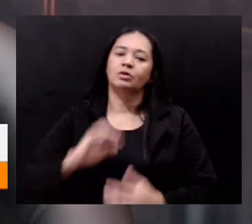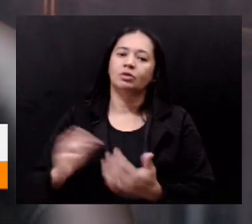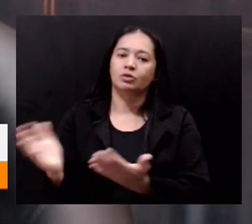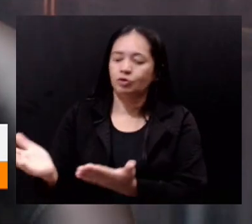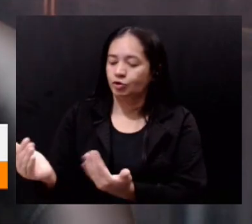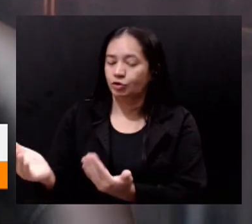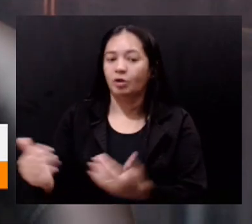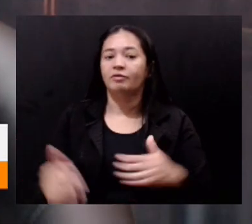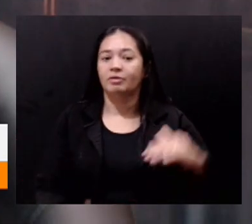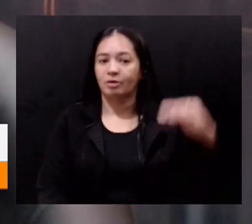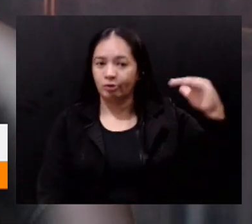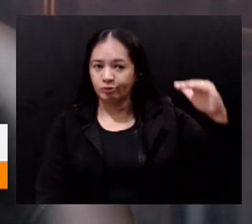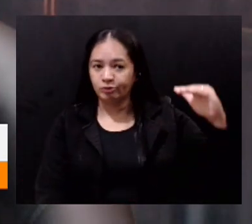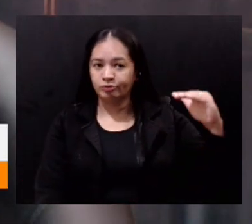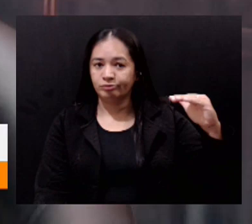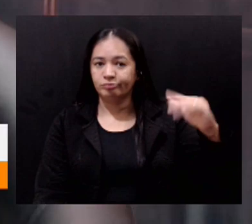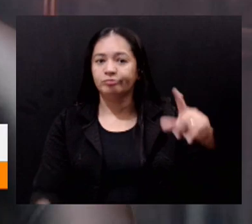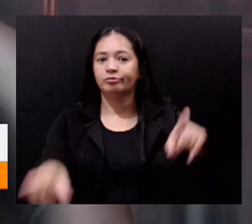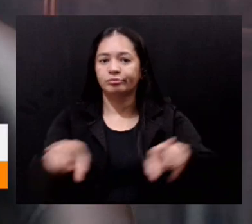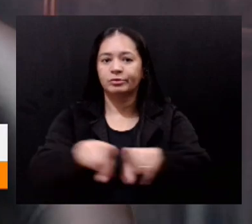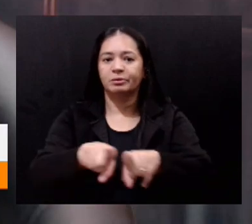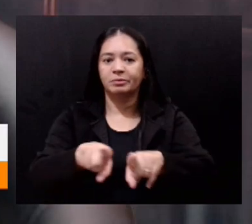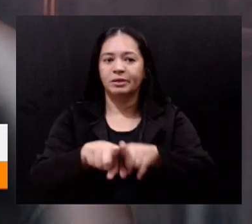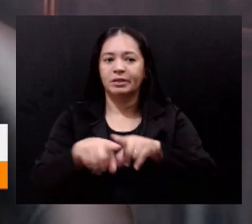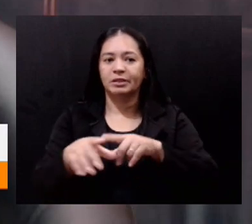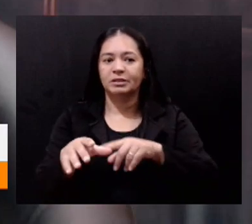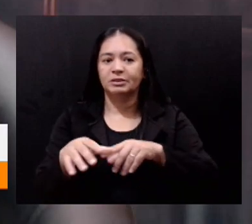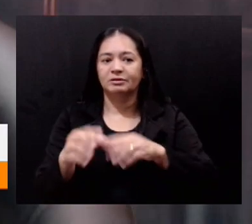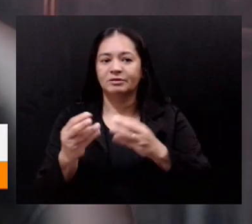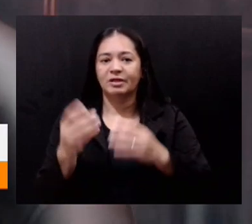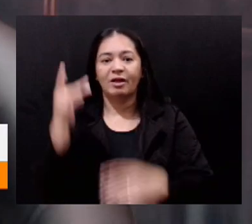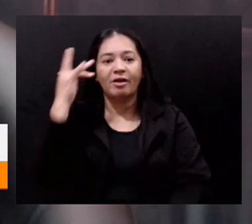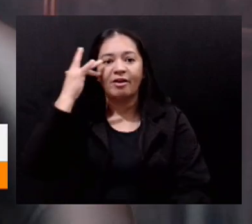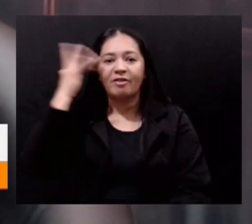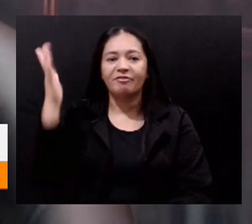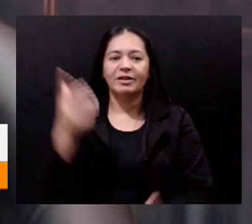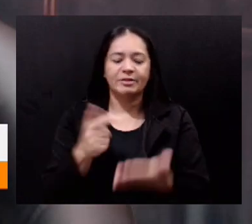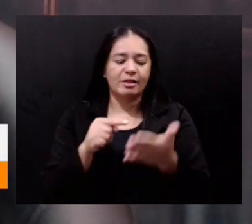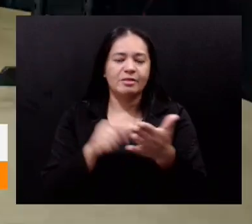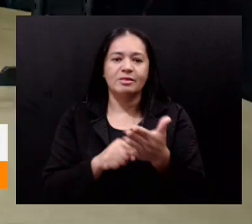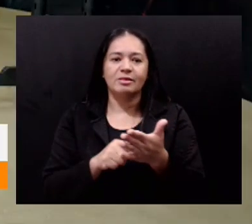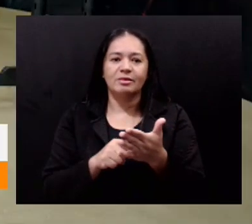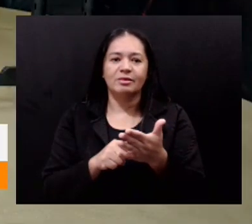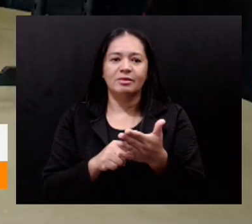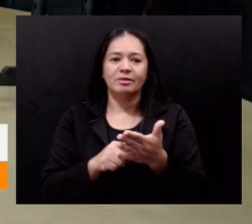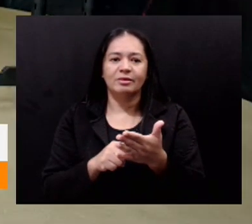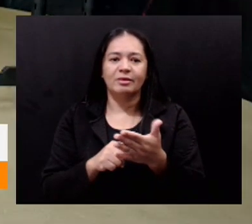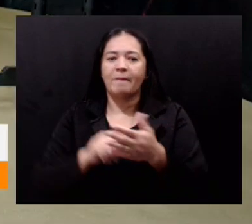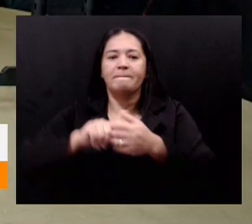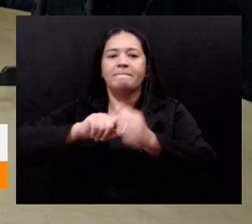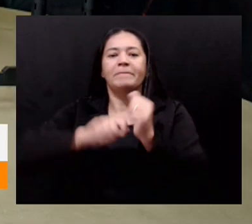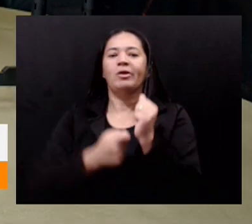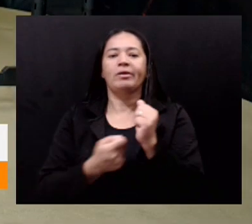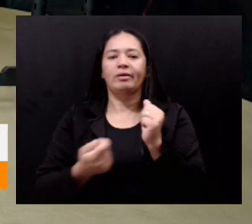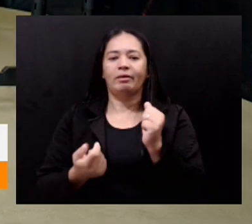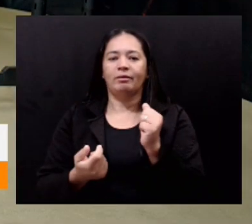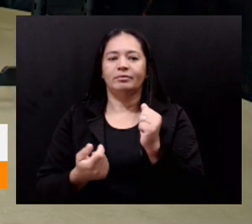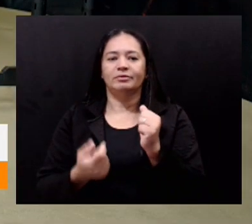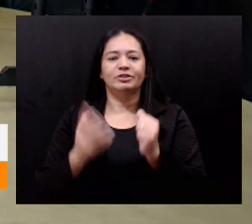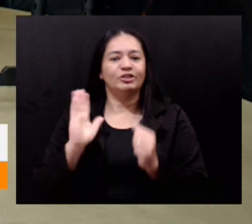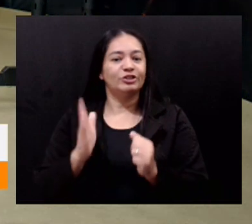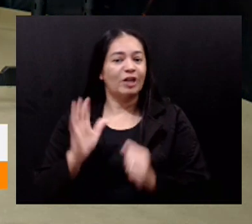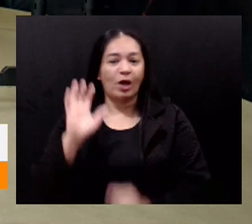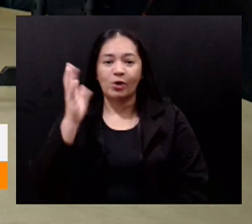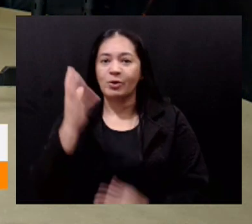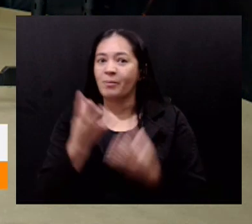acabam muitas vezes, pela facilidade do botão, de excluir, bloquear. Então Aham. isso já É. acontece muito, Muito. né,